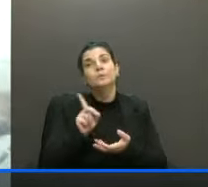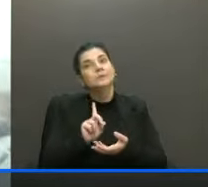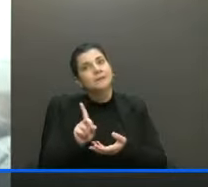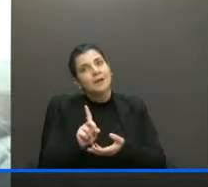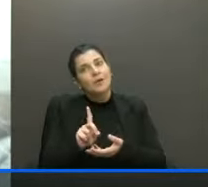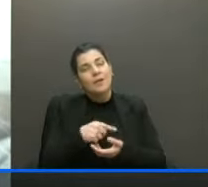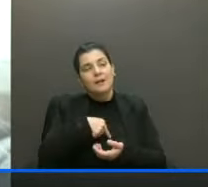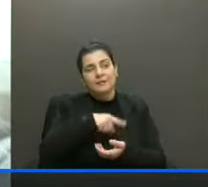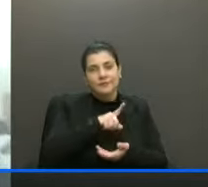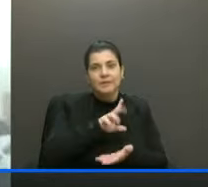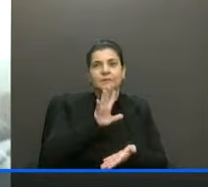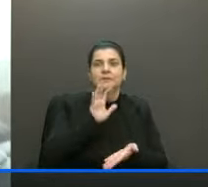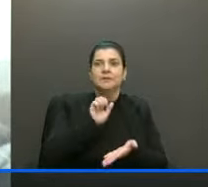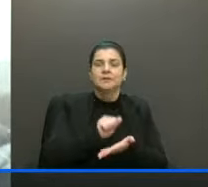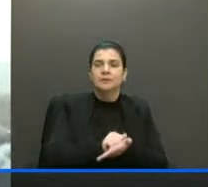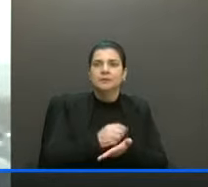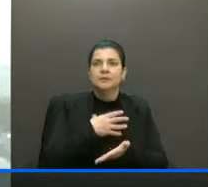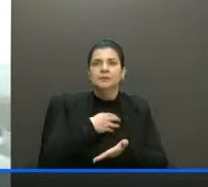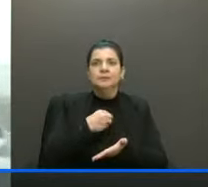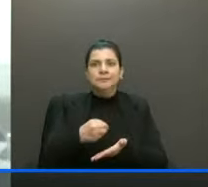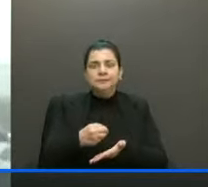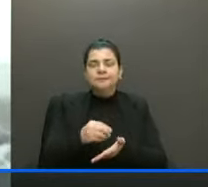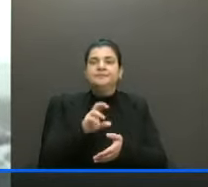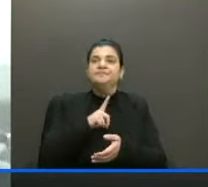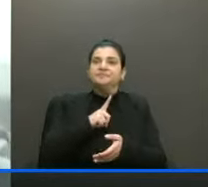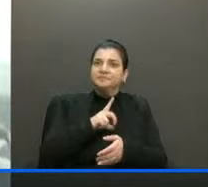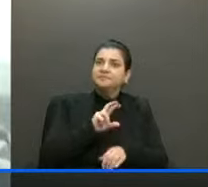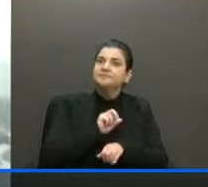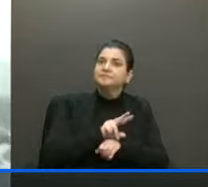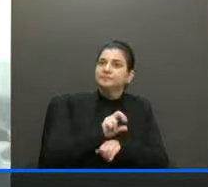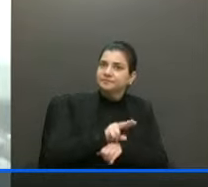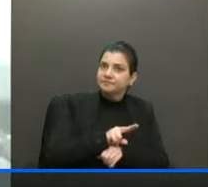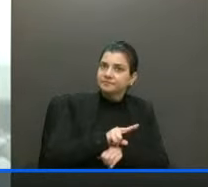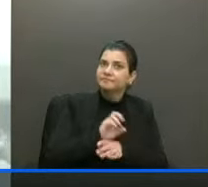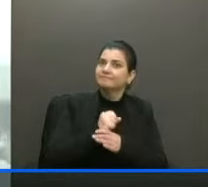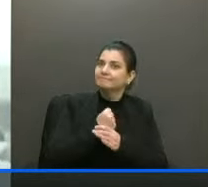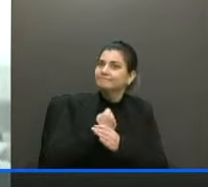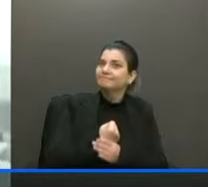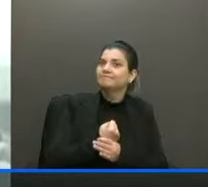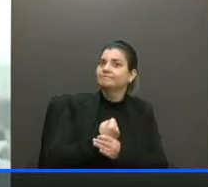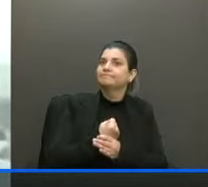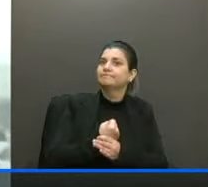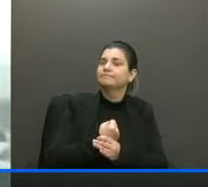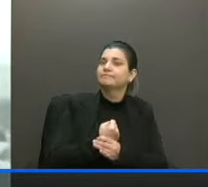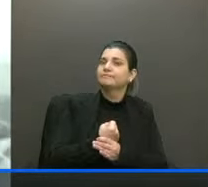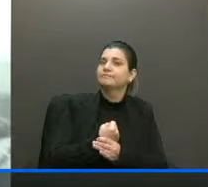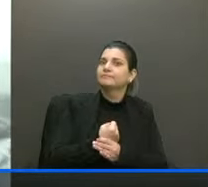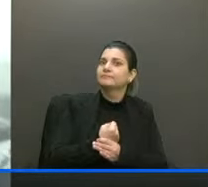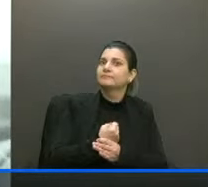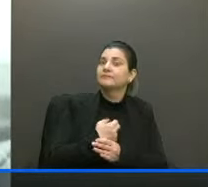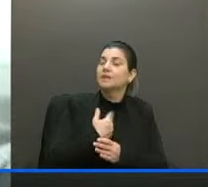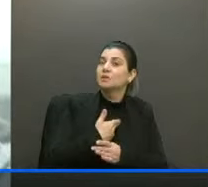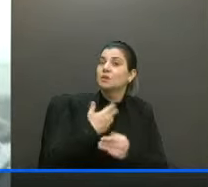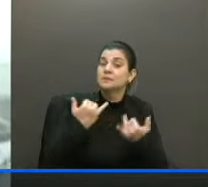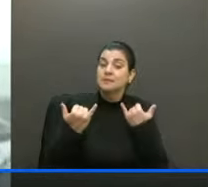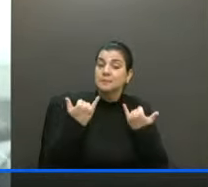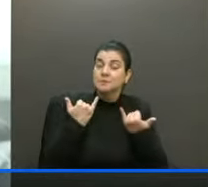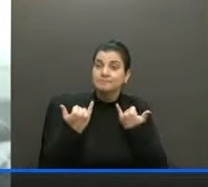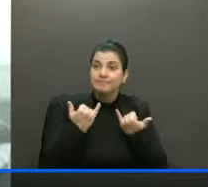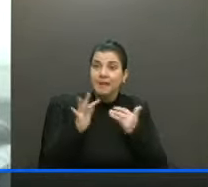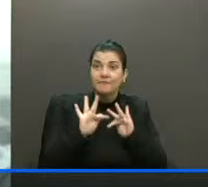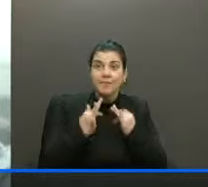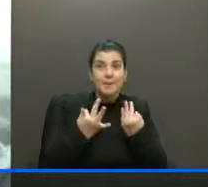seu filho, tem a sua vaga lá garantida, colocada. E isso a gente tem assim orientado